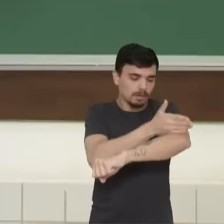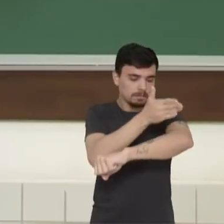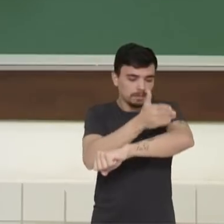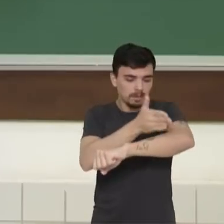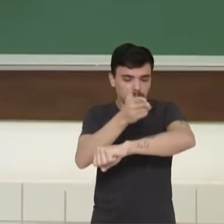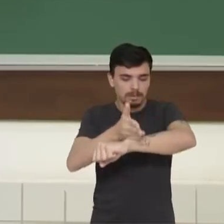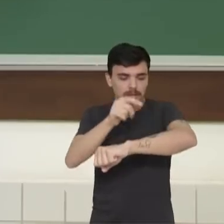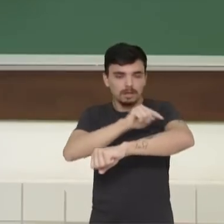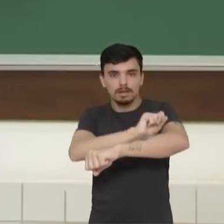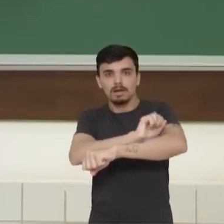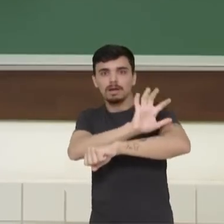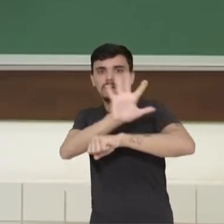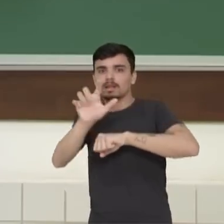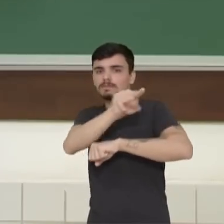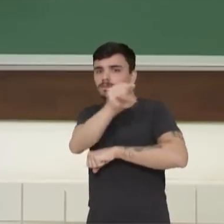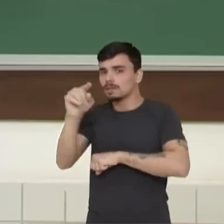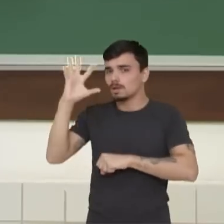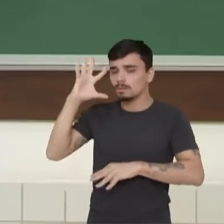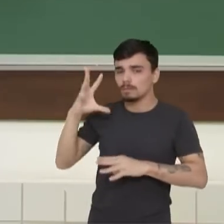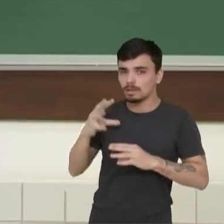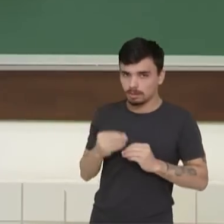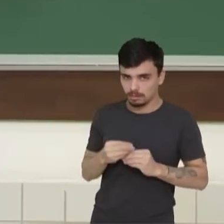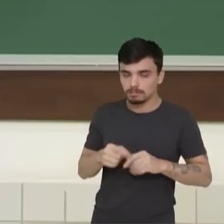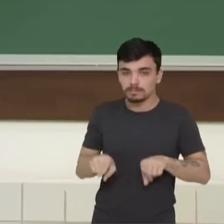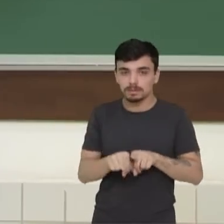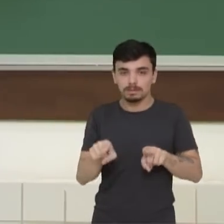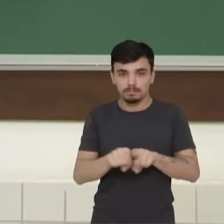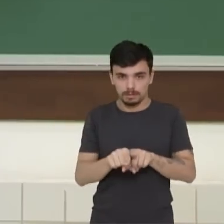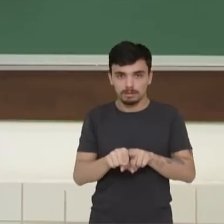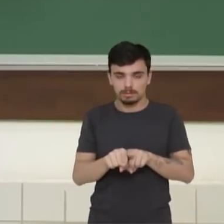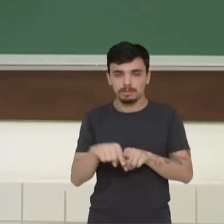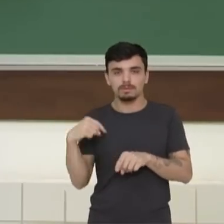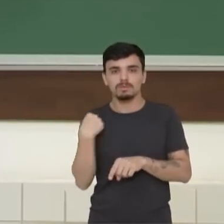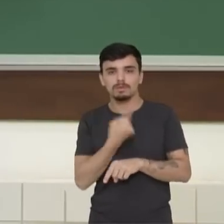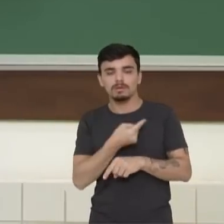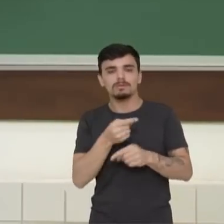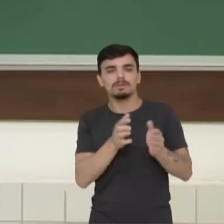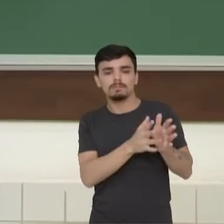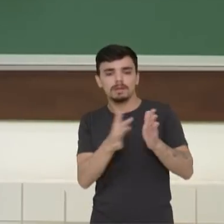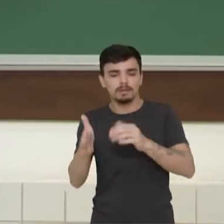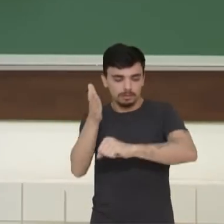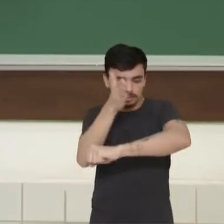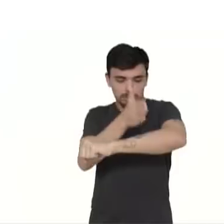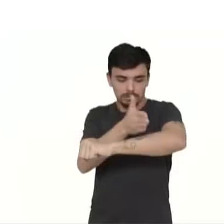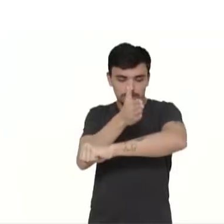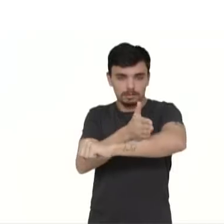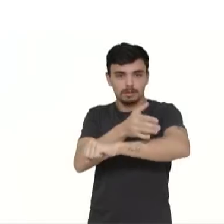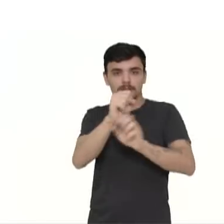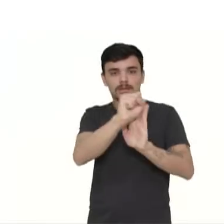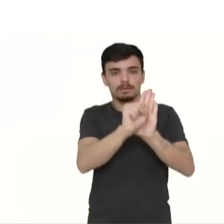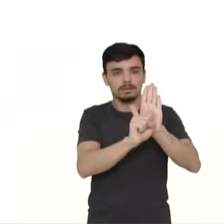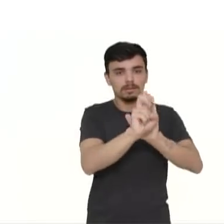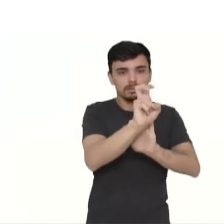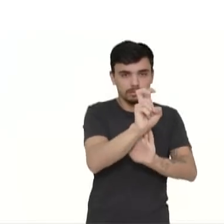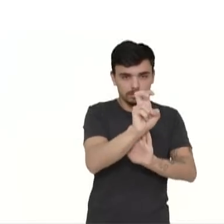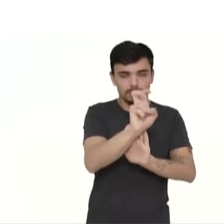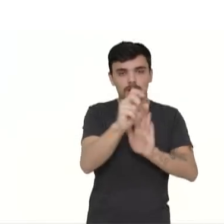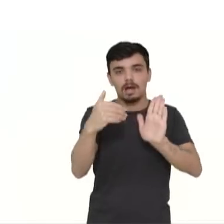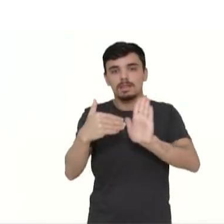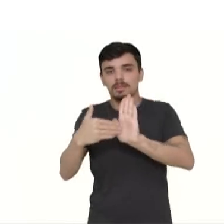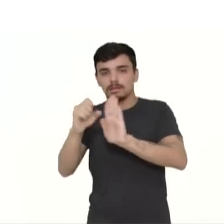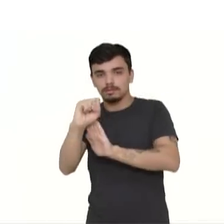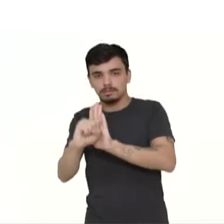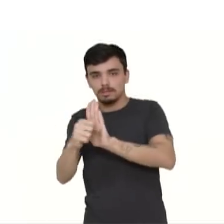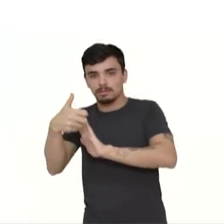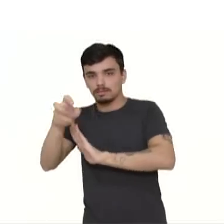pouco mais claro para vocês entenderem. O nosso período da Idade Média, ele vai do século V até o